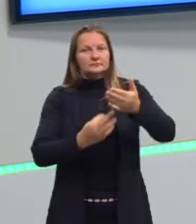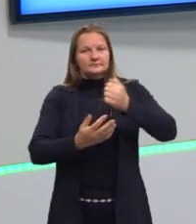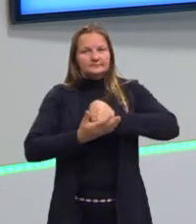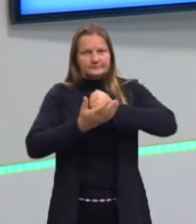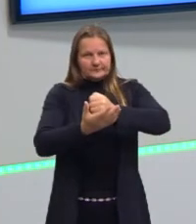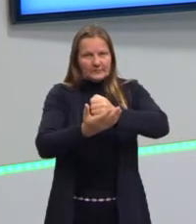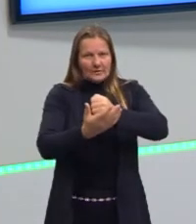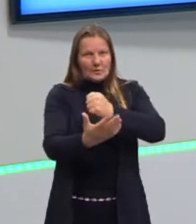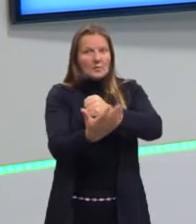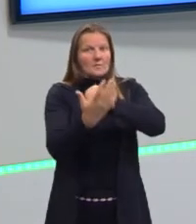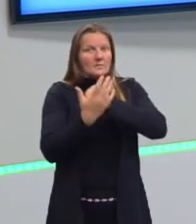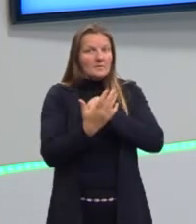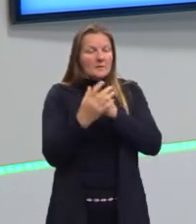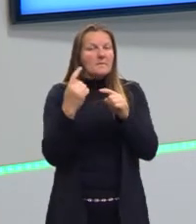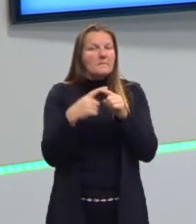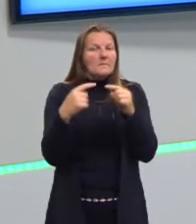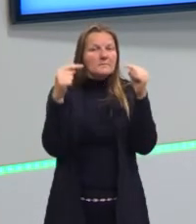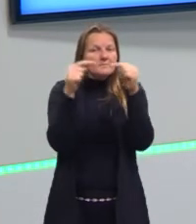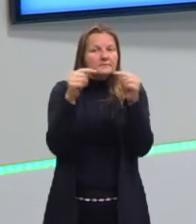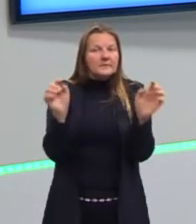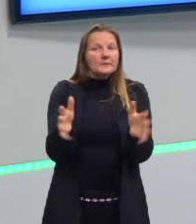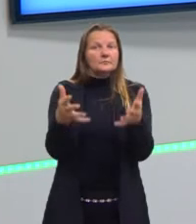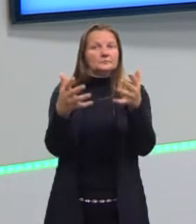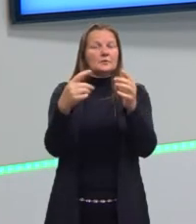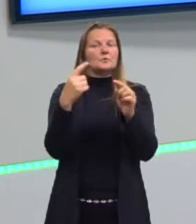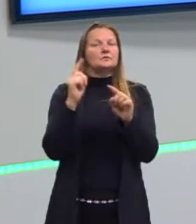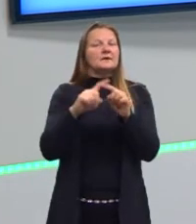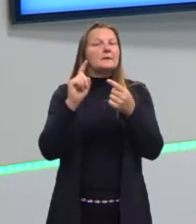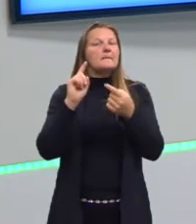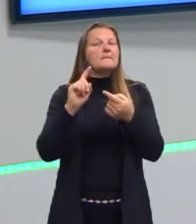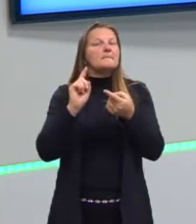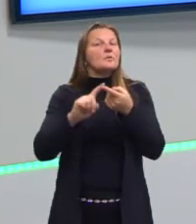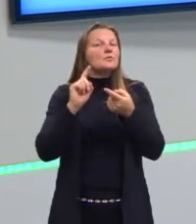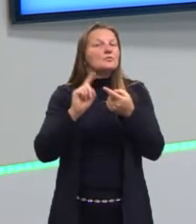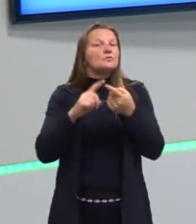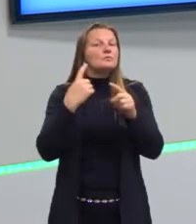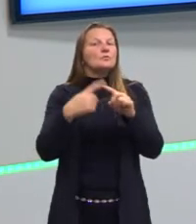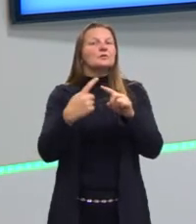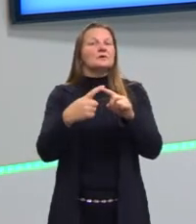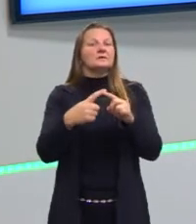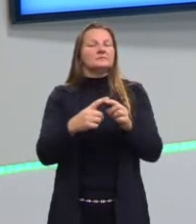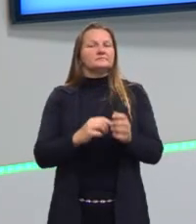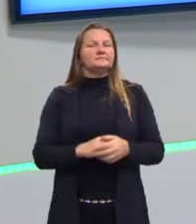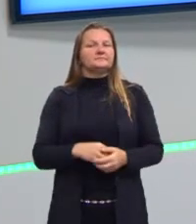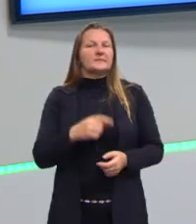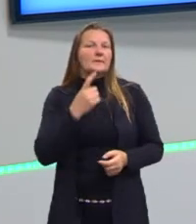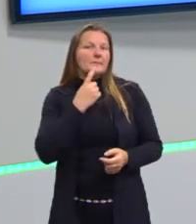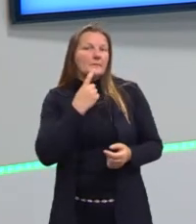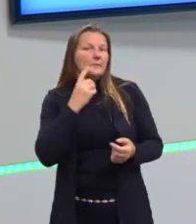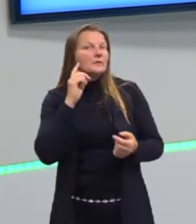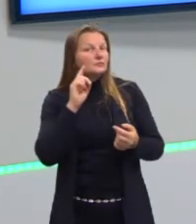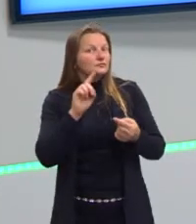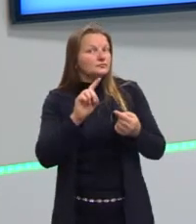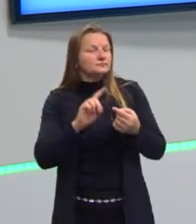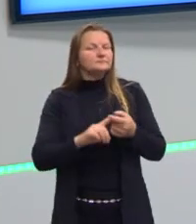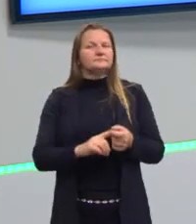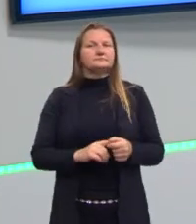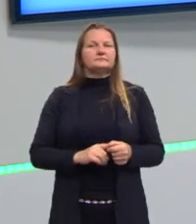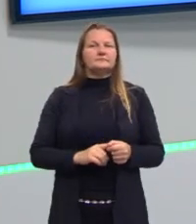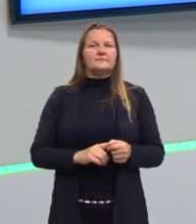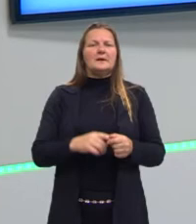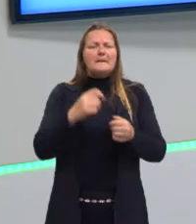textos motivadores estão ali por um propósito é me auxiliar Então eu preciso ler os textos de apoio